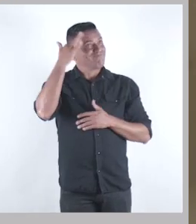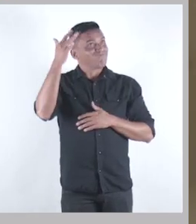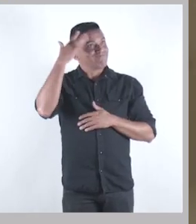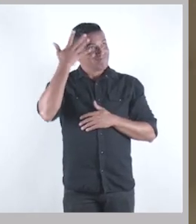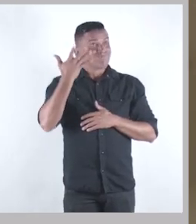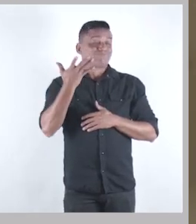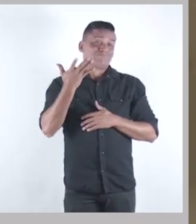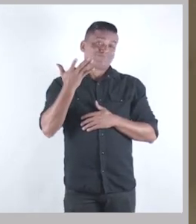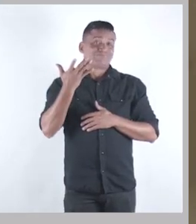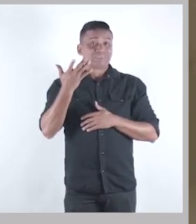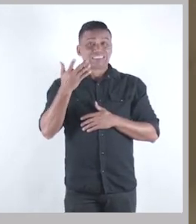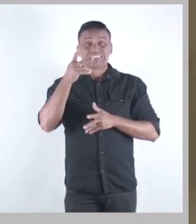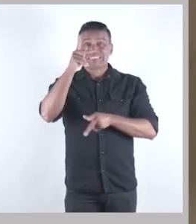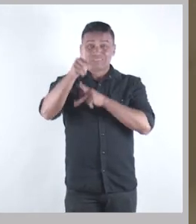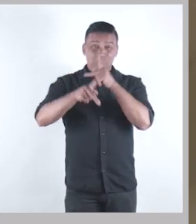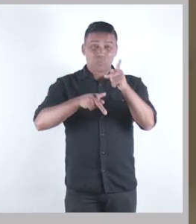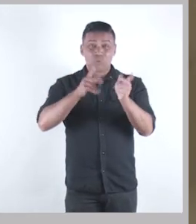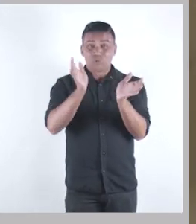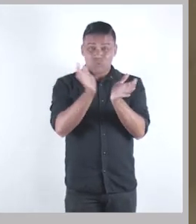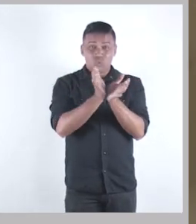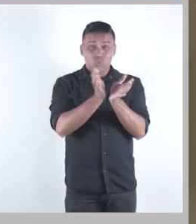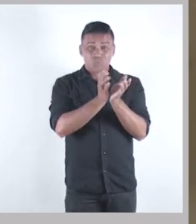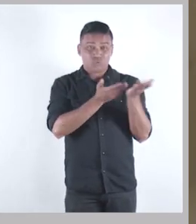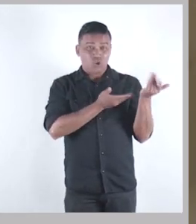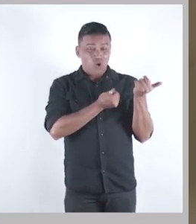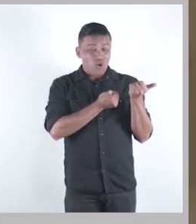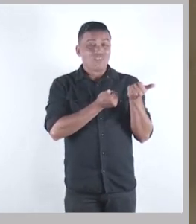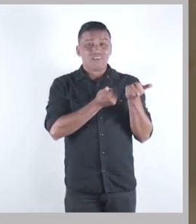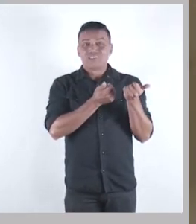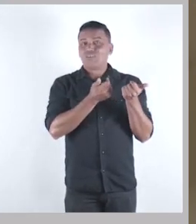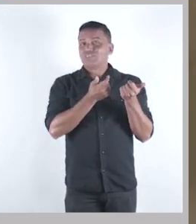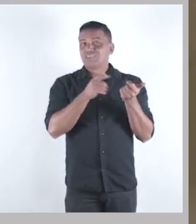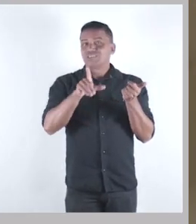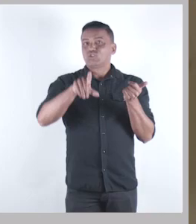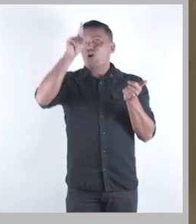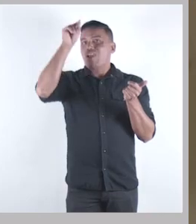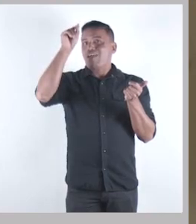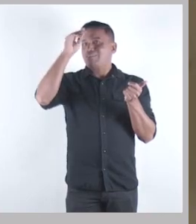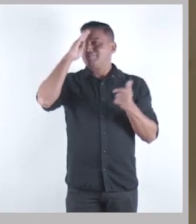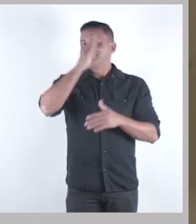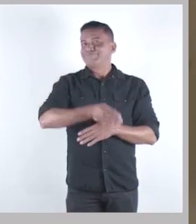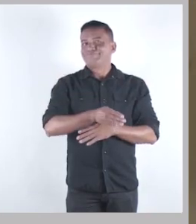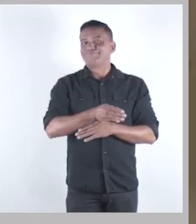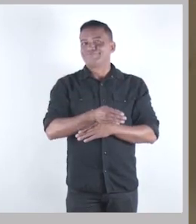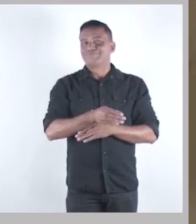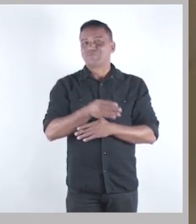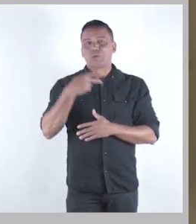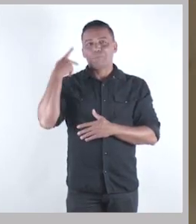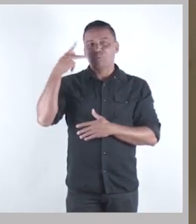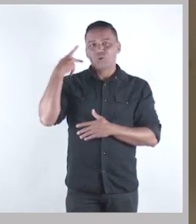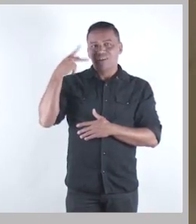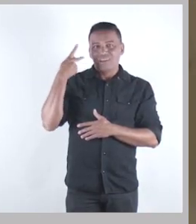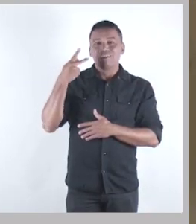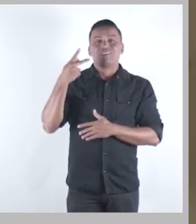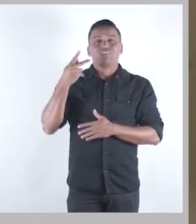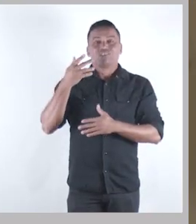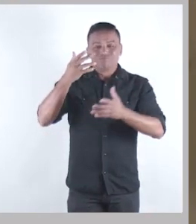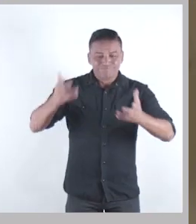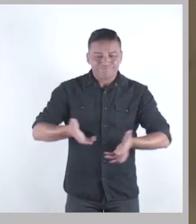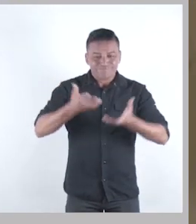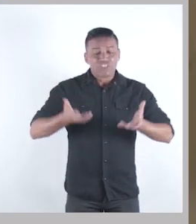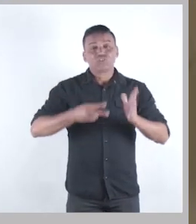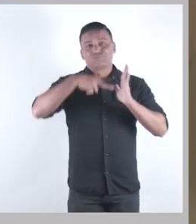ser um público-alvo, né, dessa política ou dessas ações, né, de fomento à